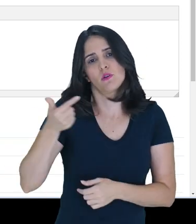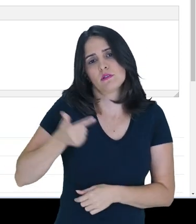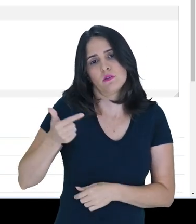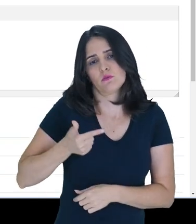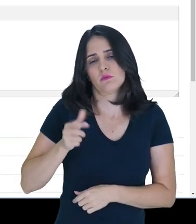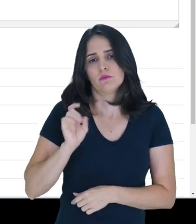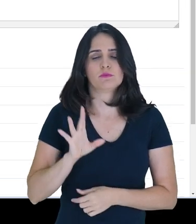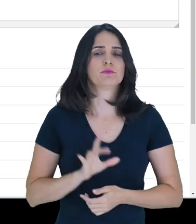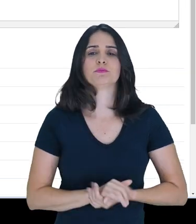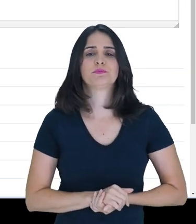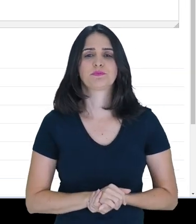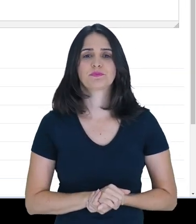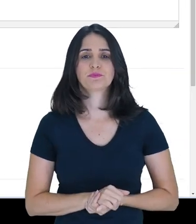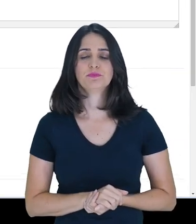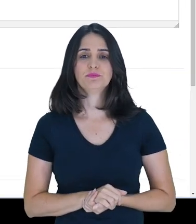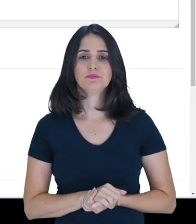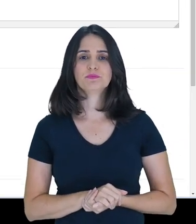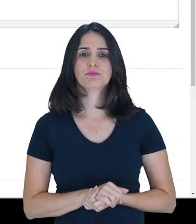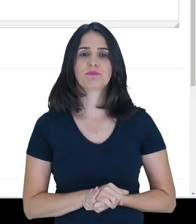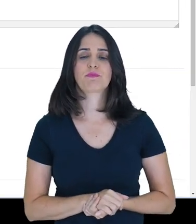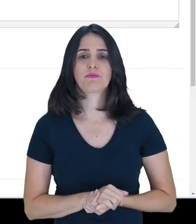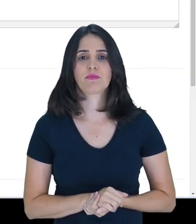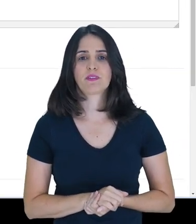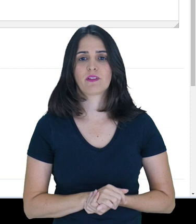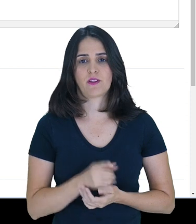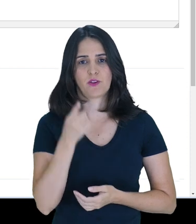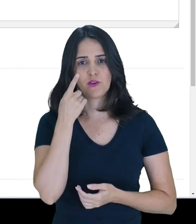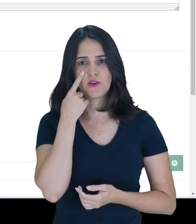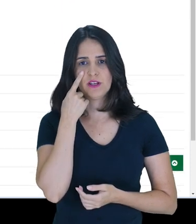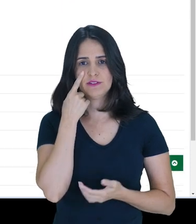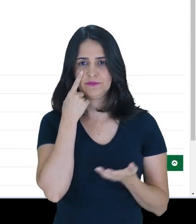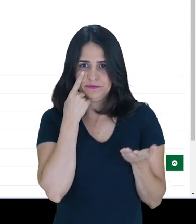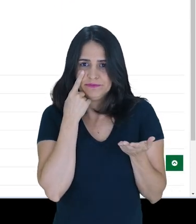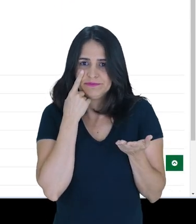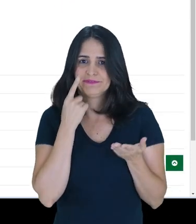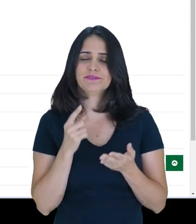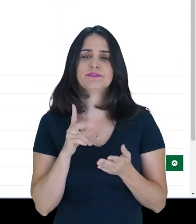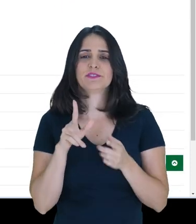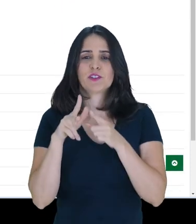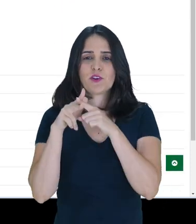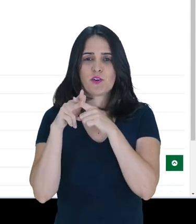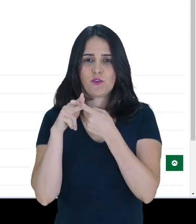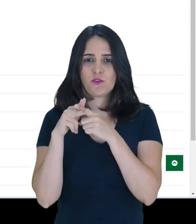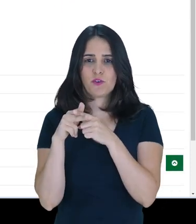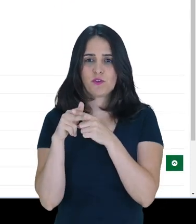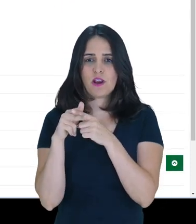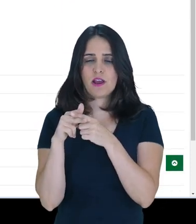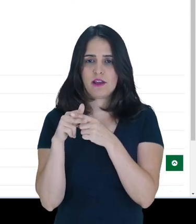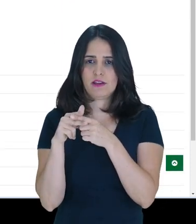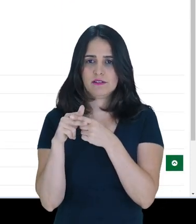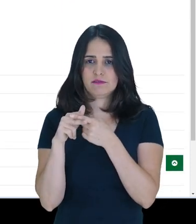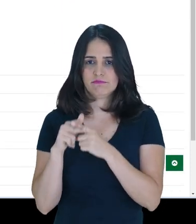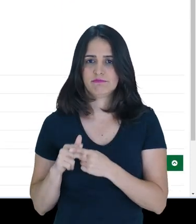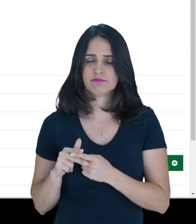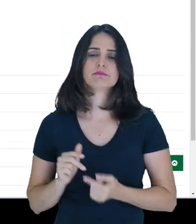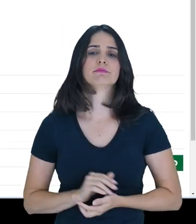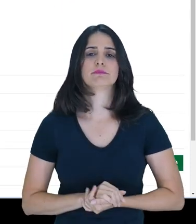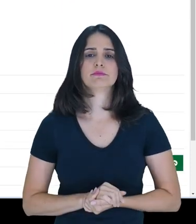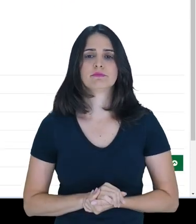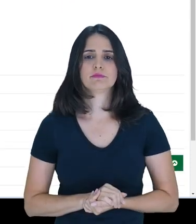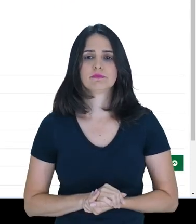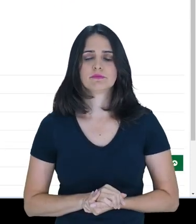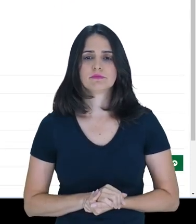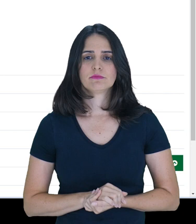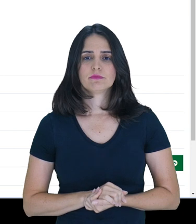secundário então aqui nós vamos configurar os itens do glossário vamos aqui para